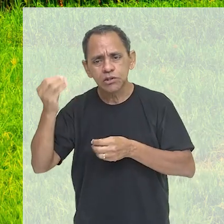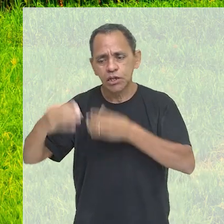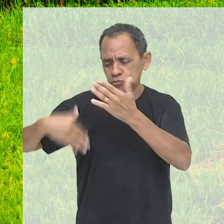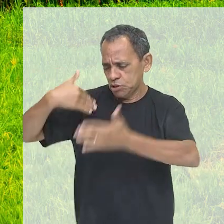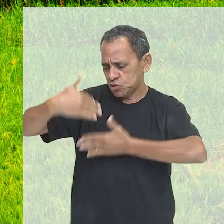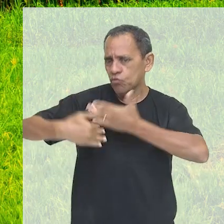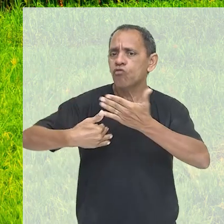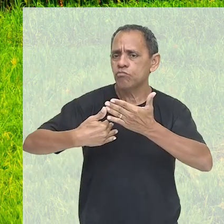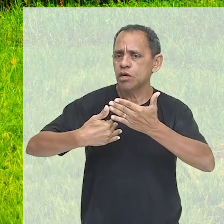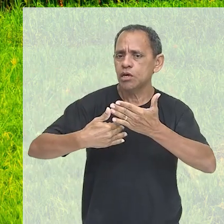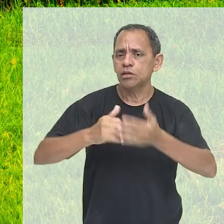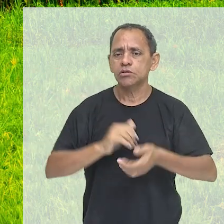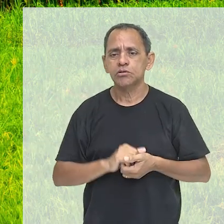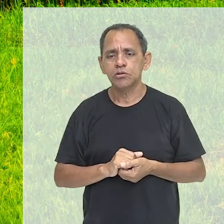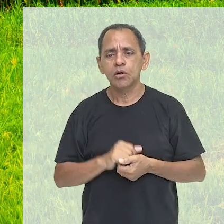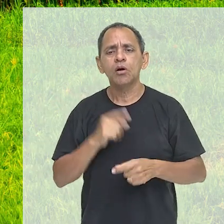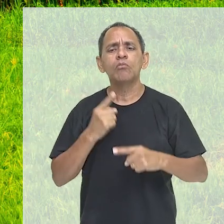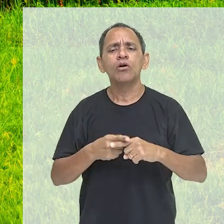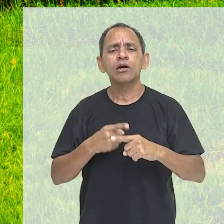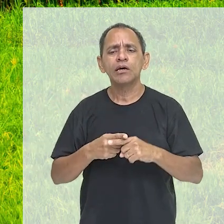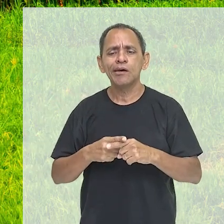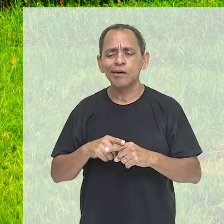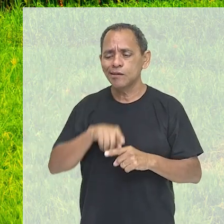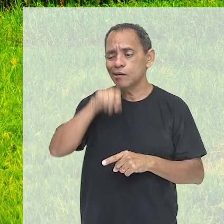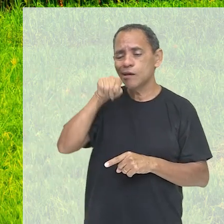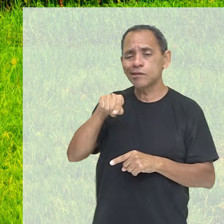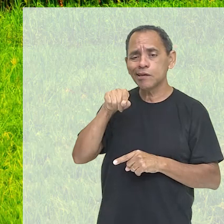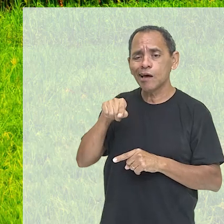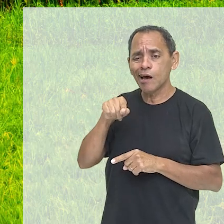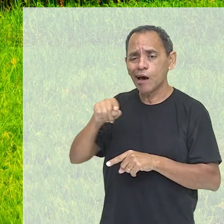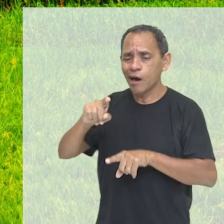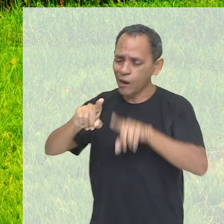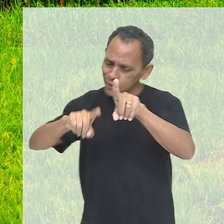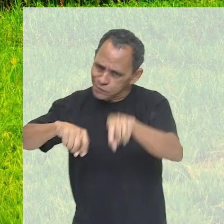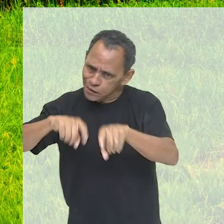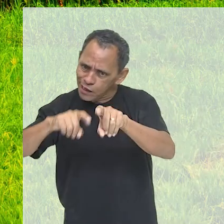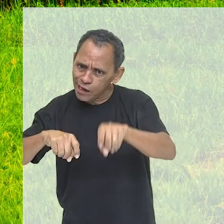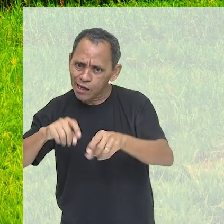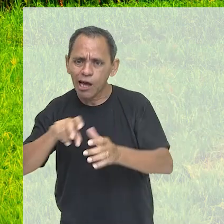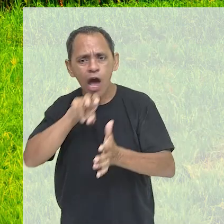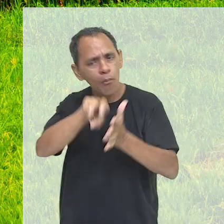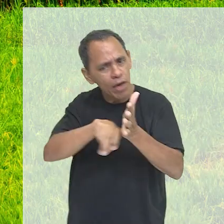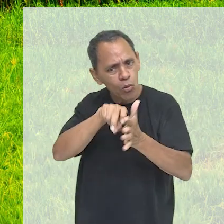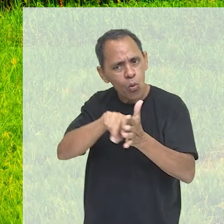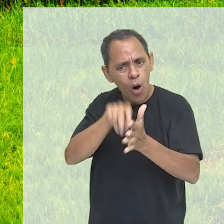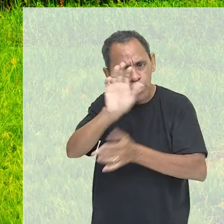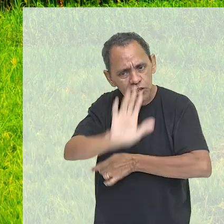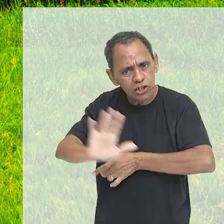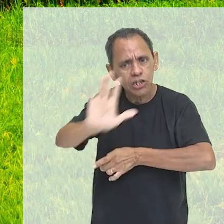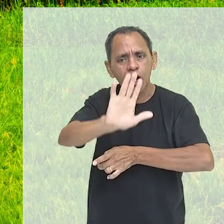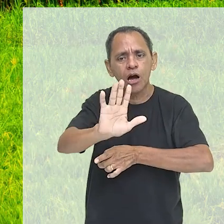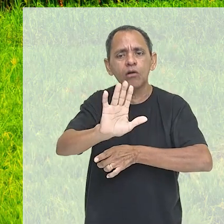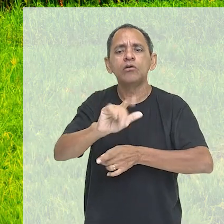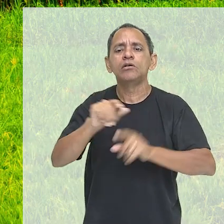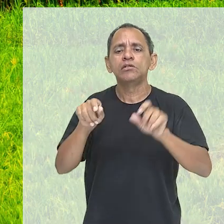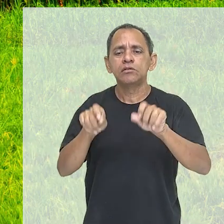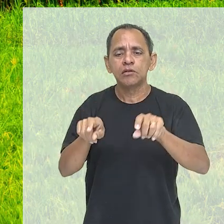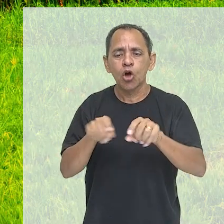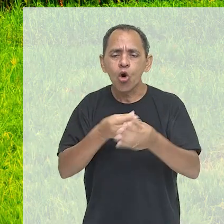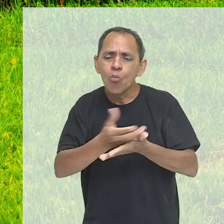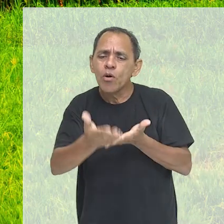desenvolvimento porque o campo, né, esse processo aí de agricultura, pecuária de um modo geral, eles começam